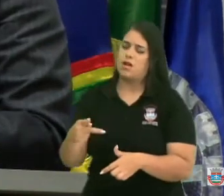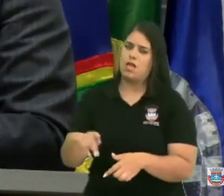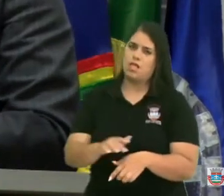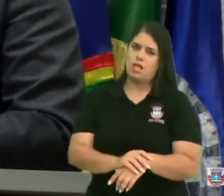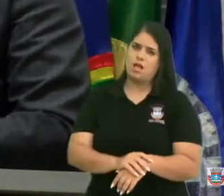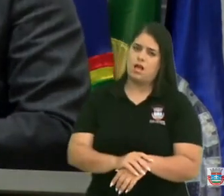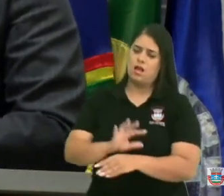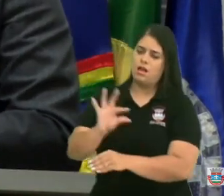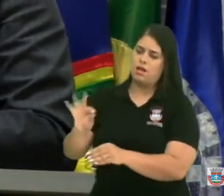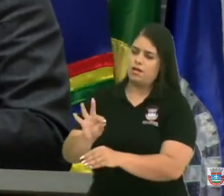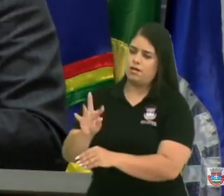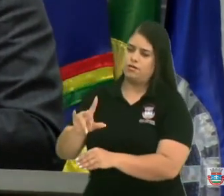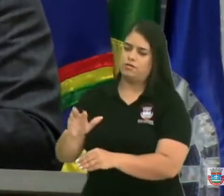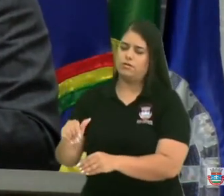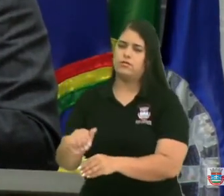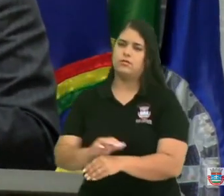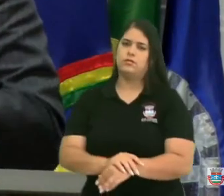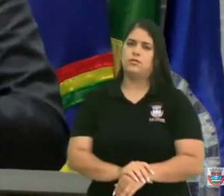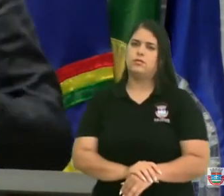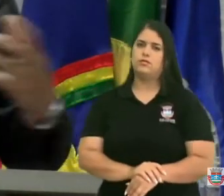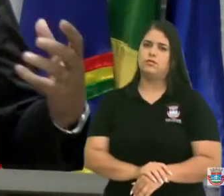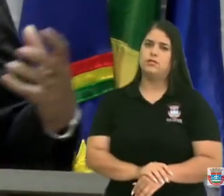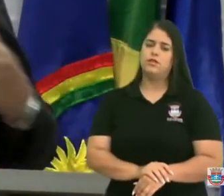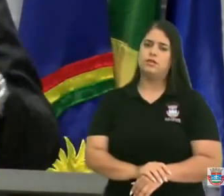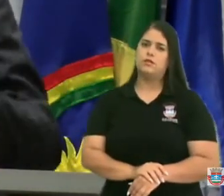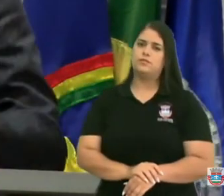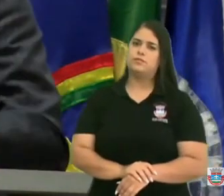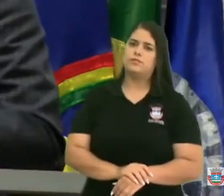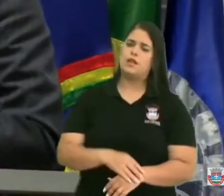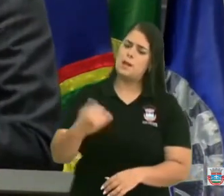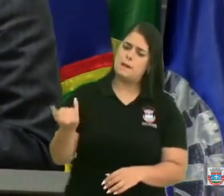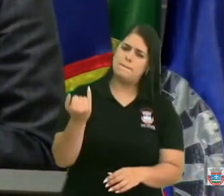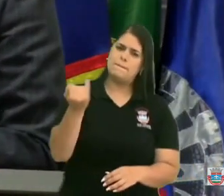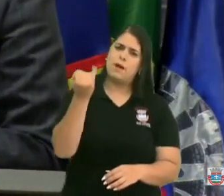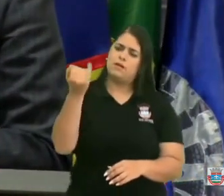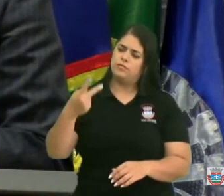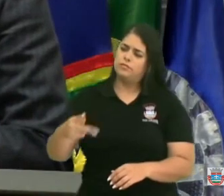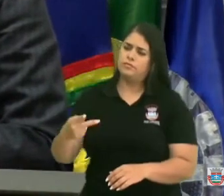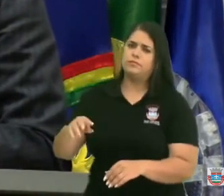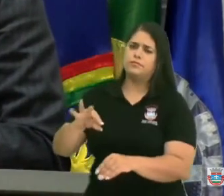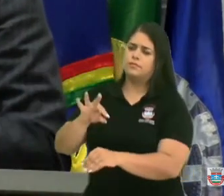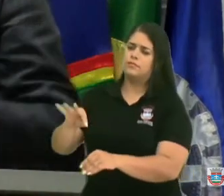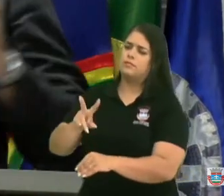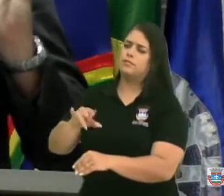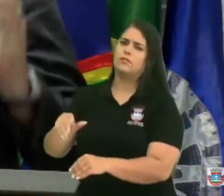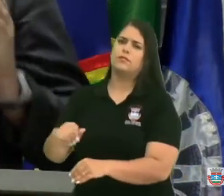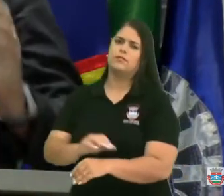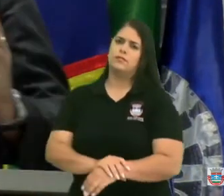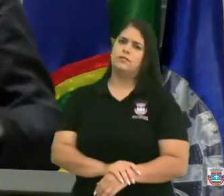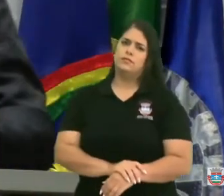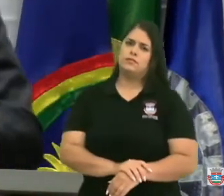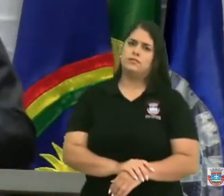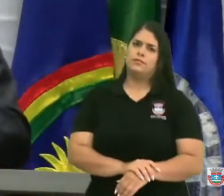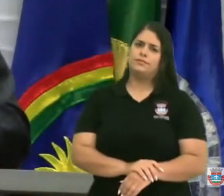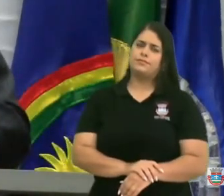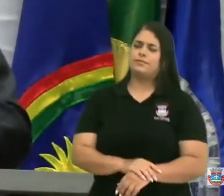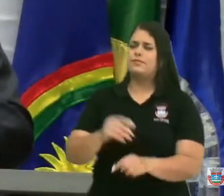uma vila tão representativa como é a Vila do Espírito Santo. Não fizeram